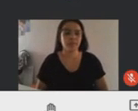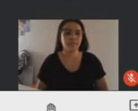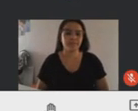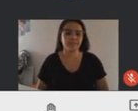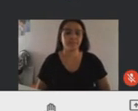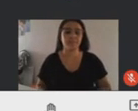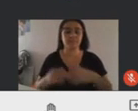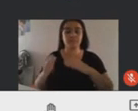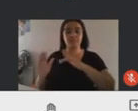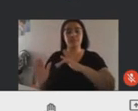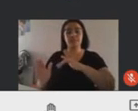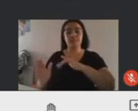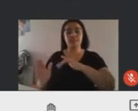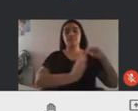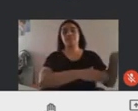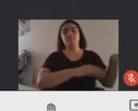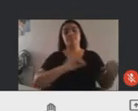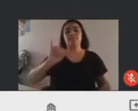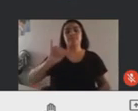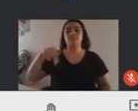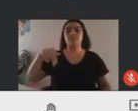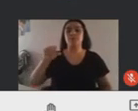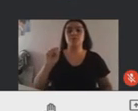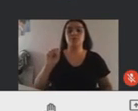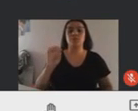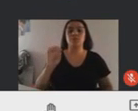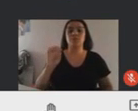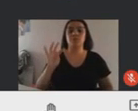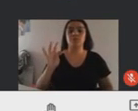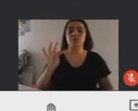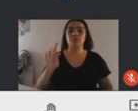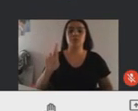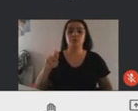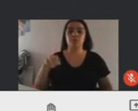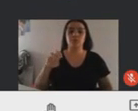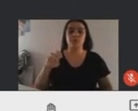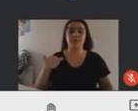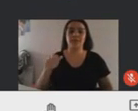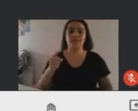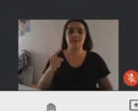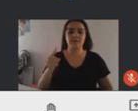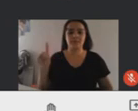E na área de instrumentação analítica, nós temos um trabalho de doutorado